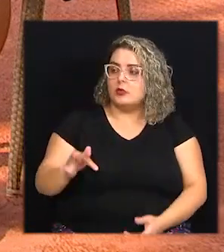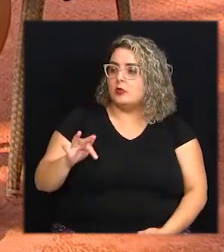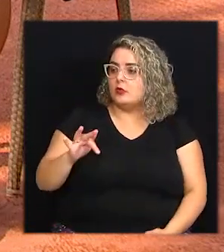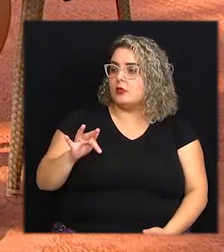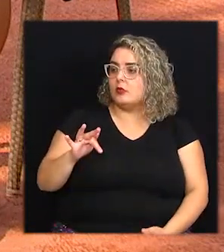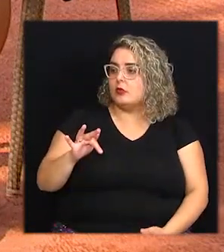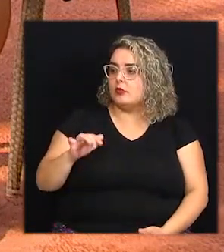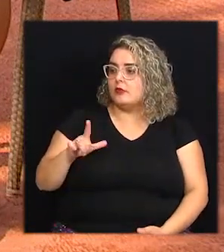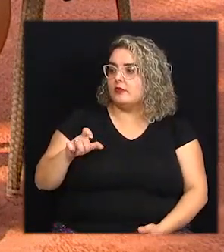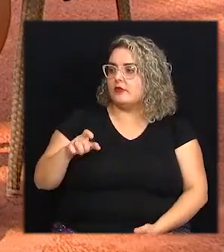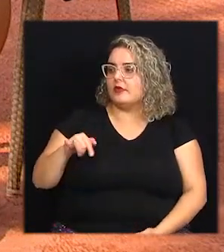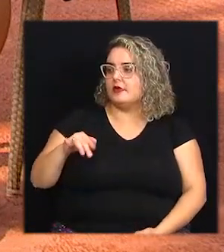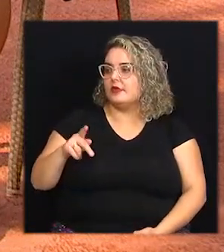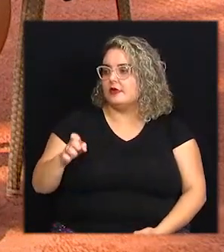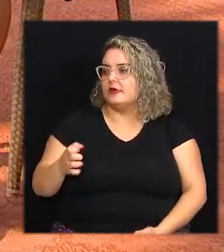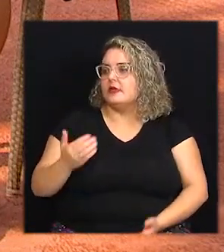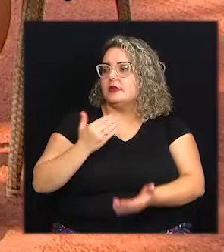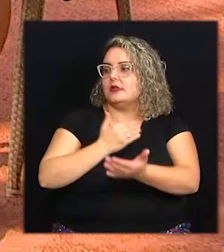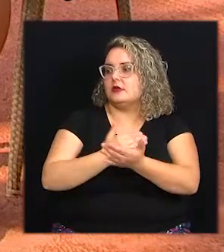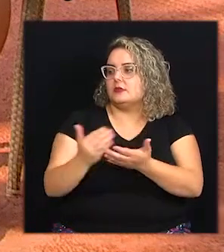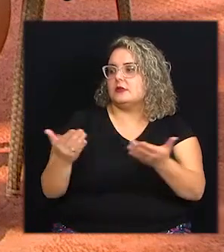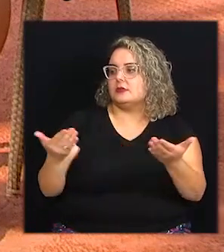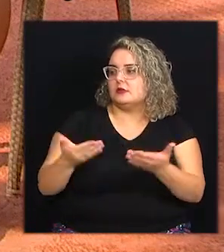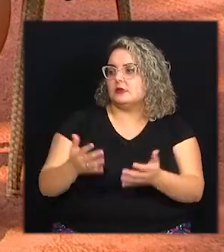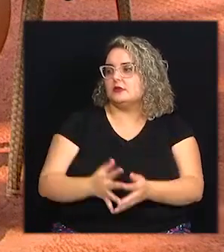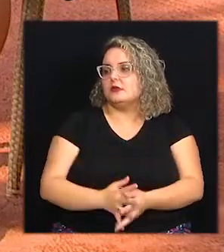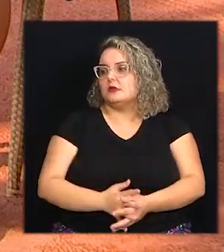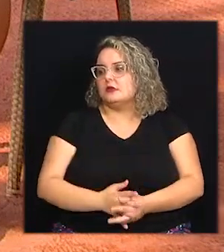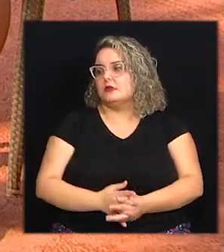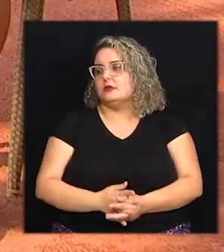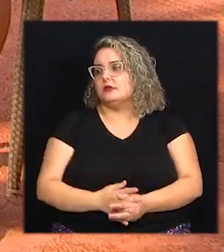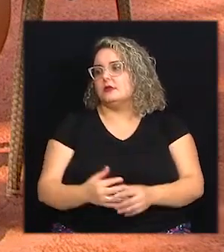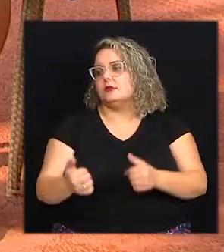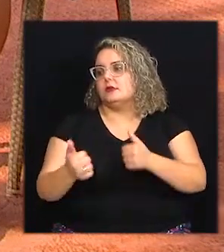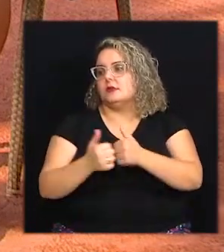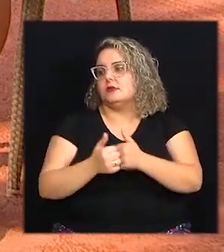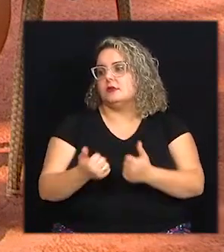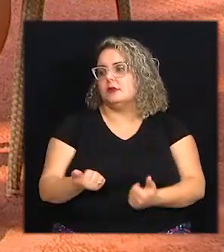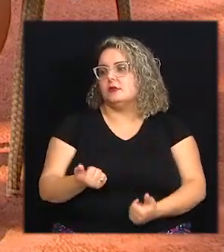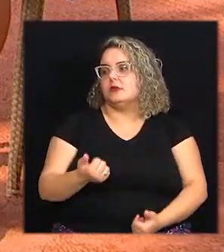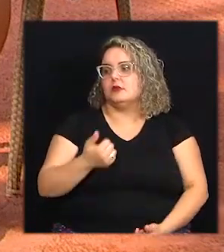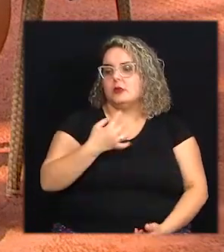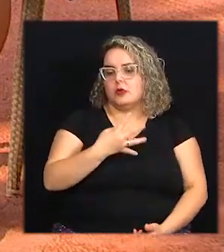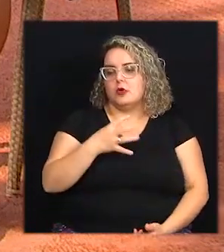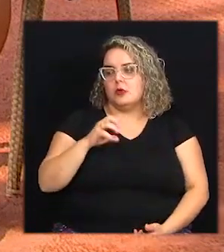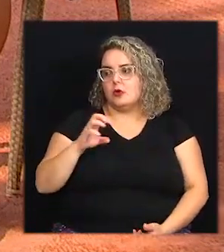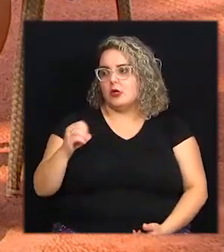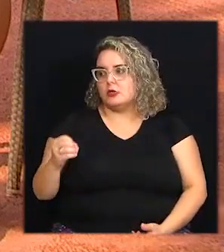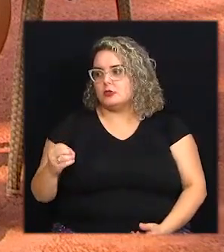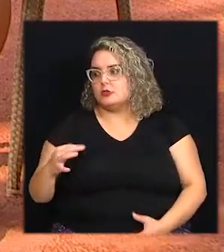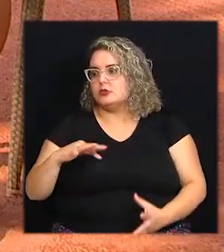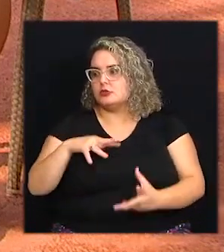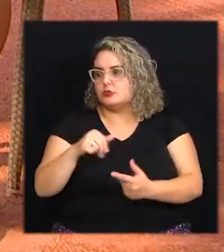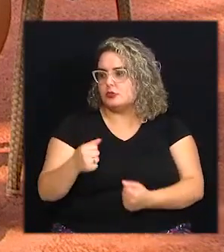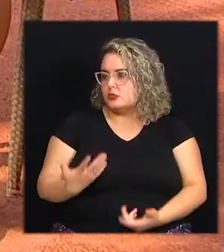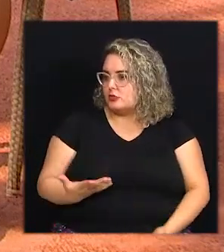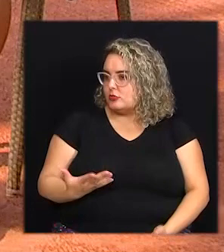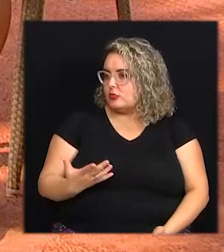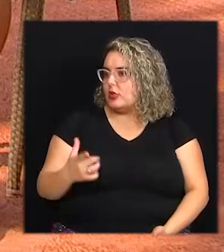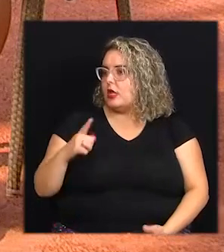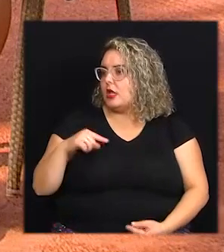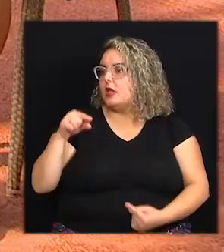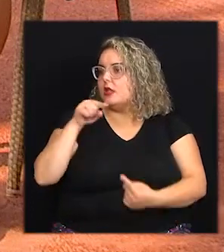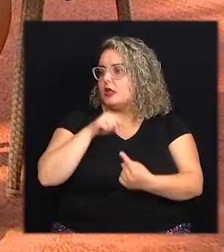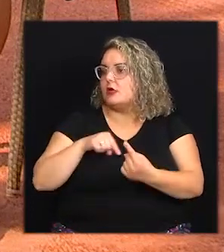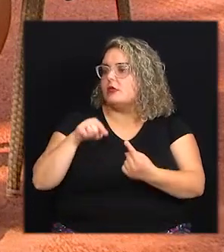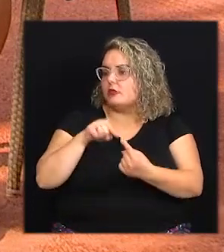Tá. Ô Felipe, para você que está começando agora, né? Você próximo ali do número 1400 do mundo. Você